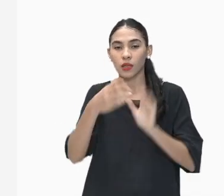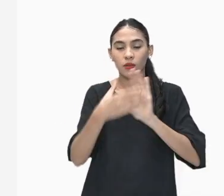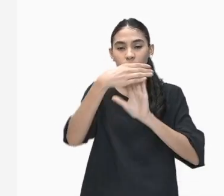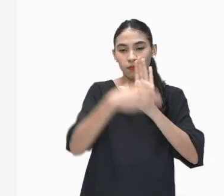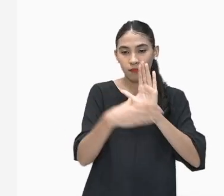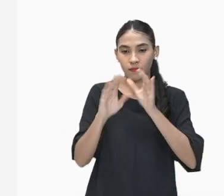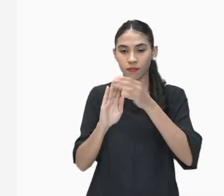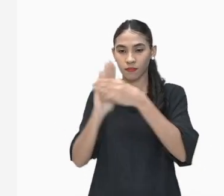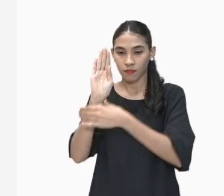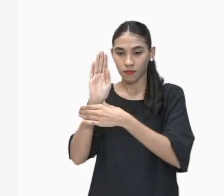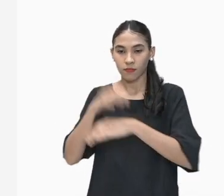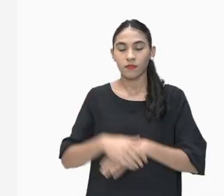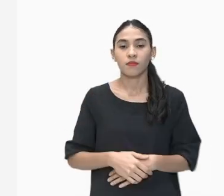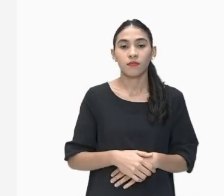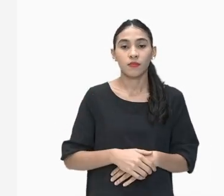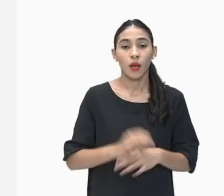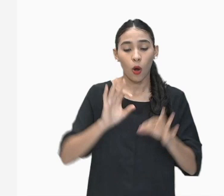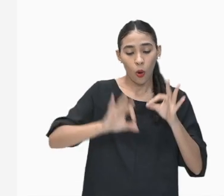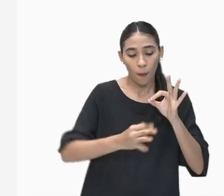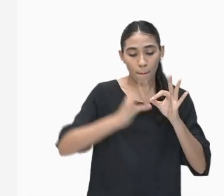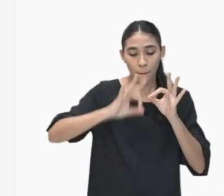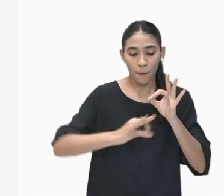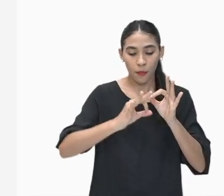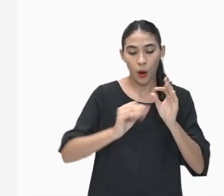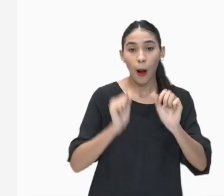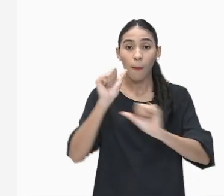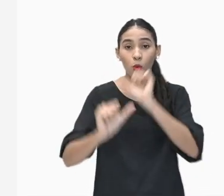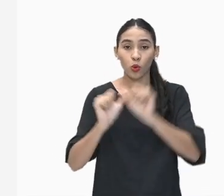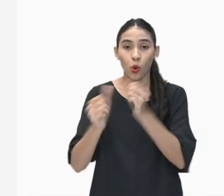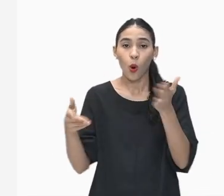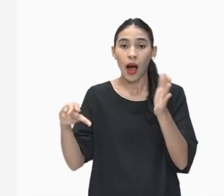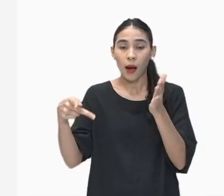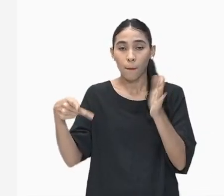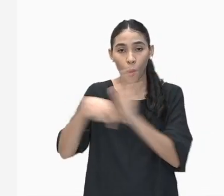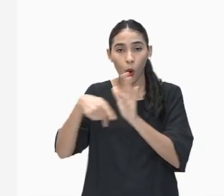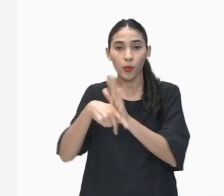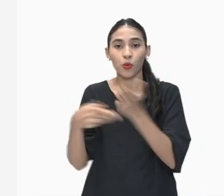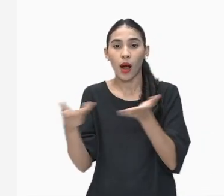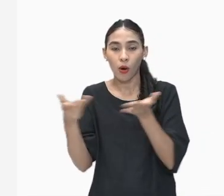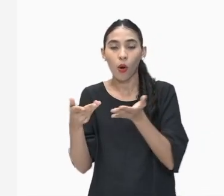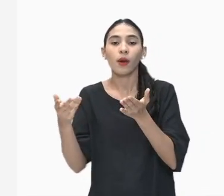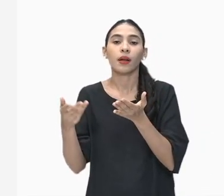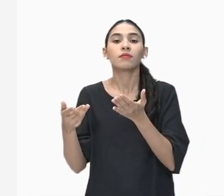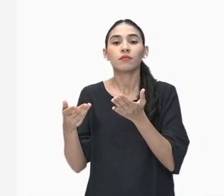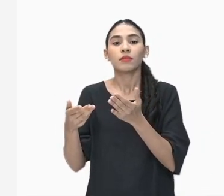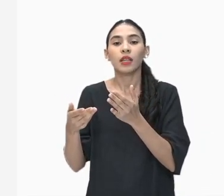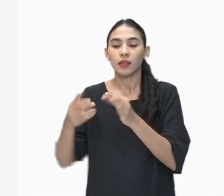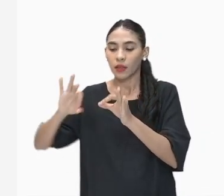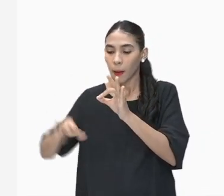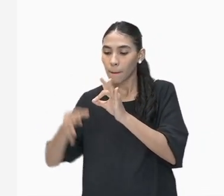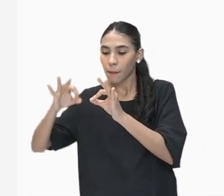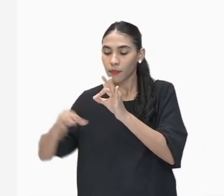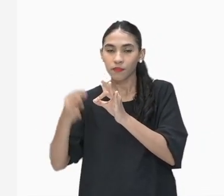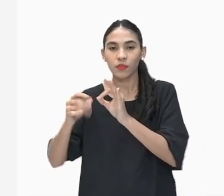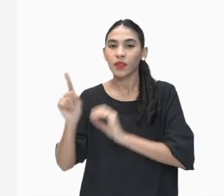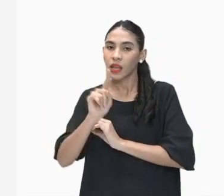nós vamos passar do processo artesanal para o processo da manufatura. Vai então aí, você vai